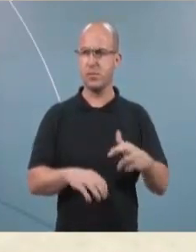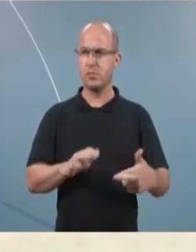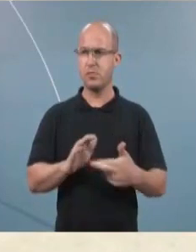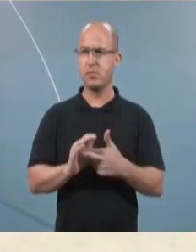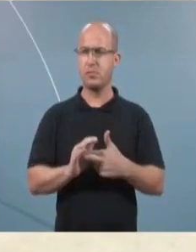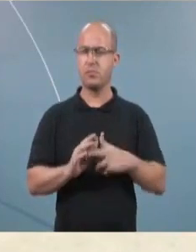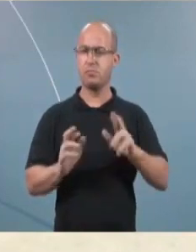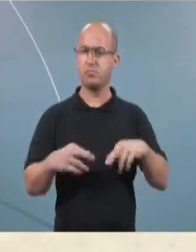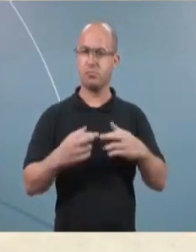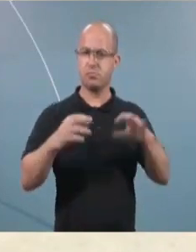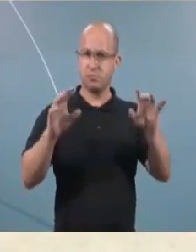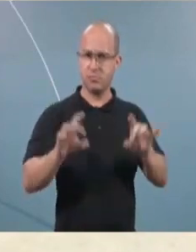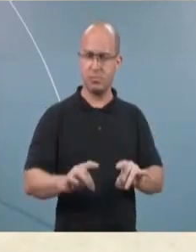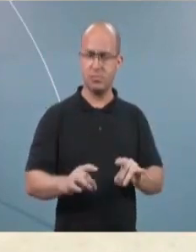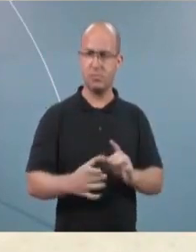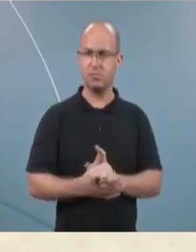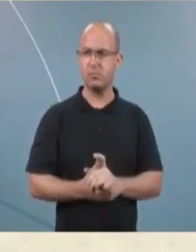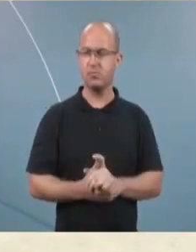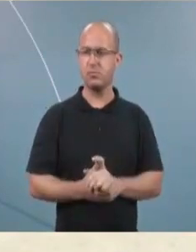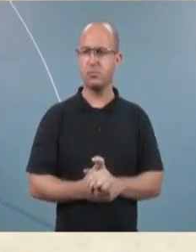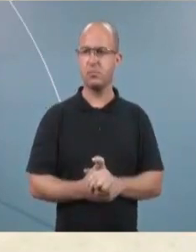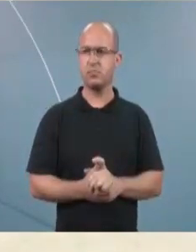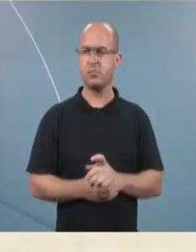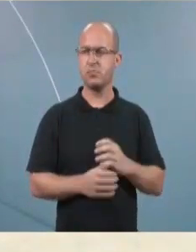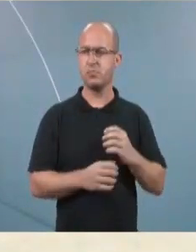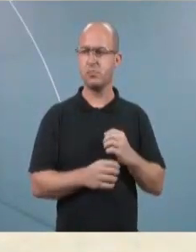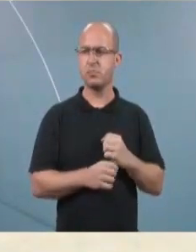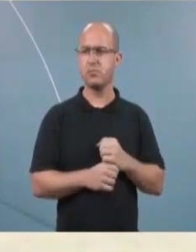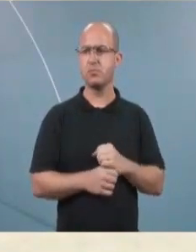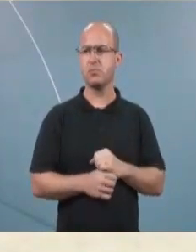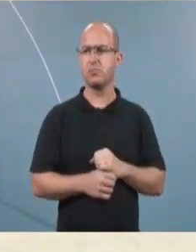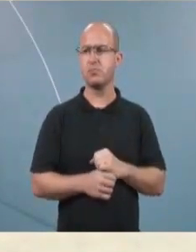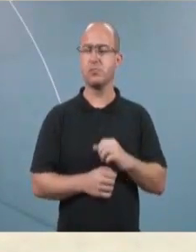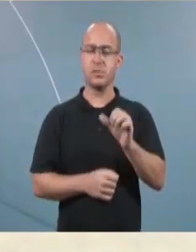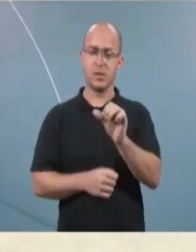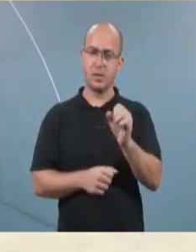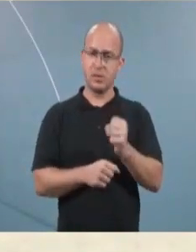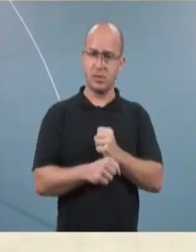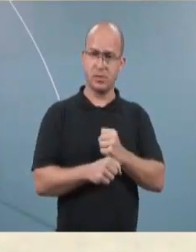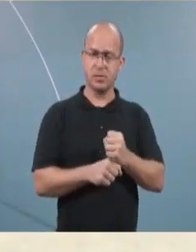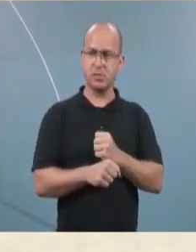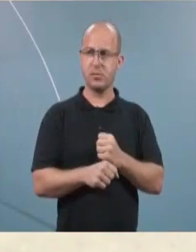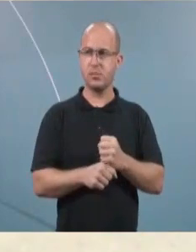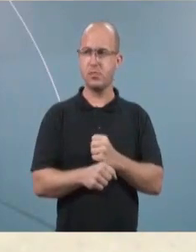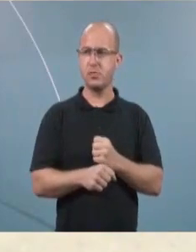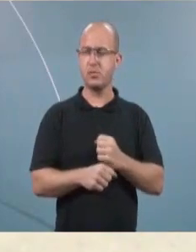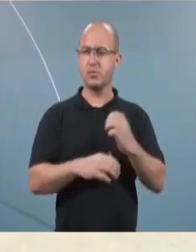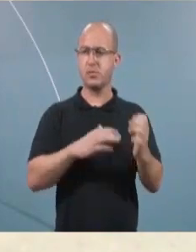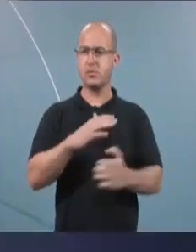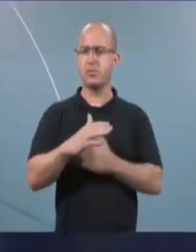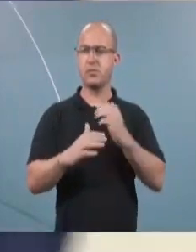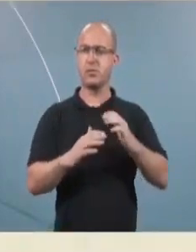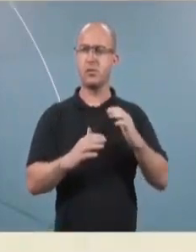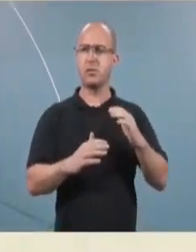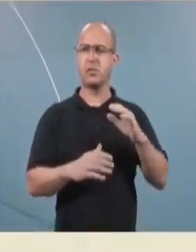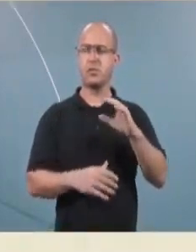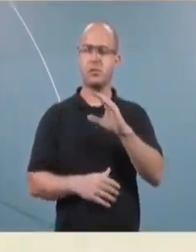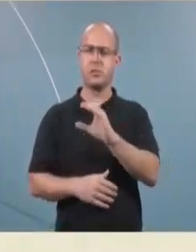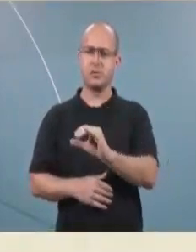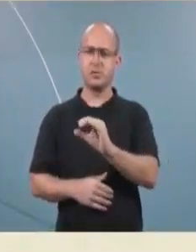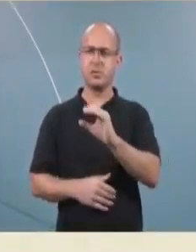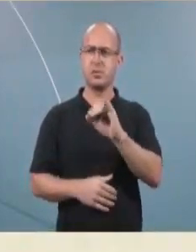realizada uma sessão solene pelos anos pelos pelos 60 anos da Integração da empresa escola